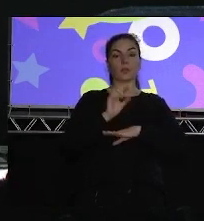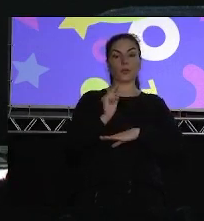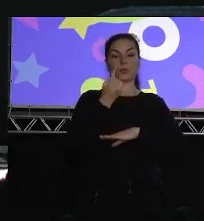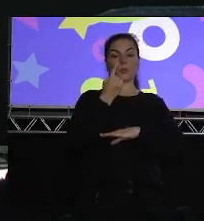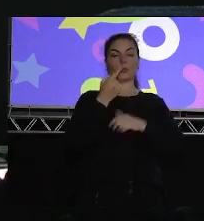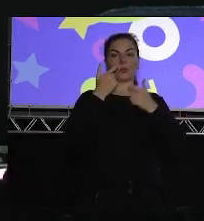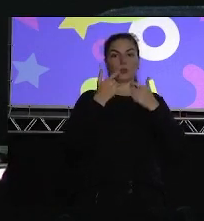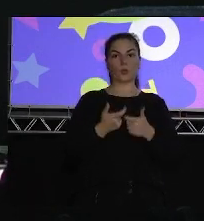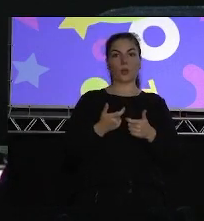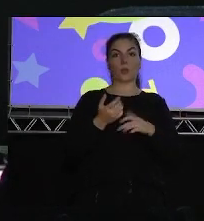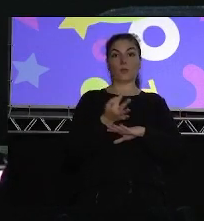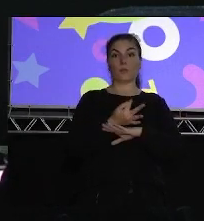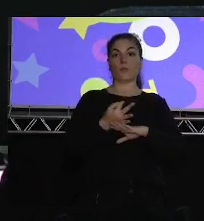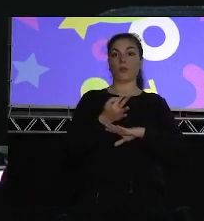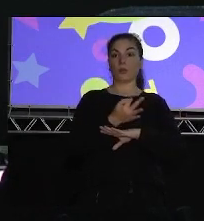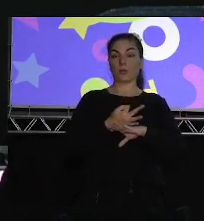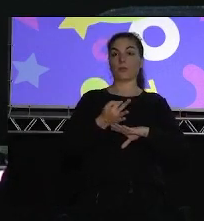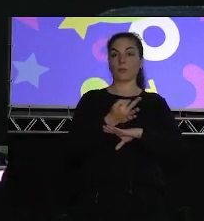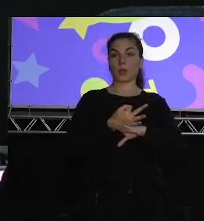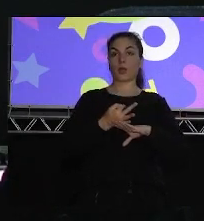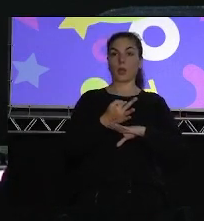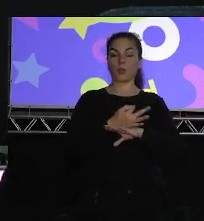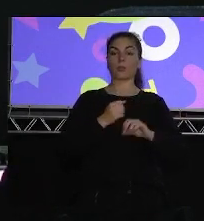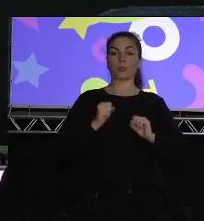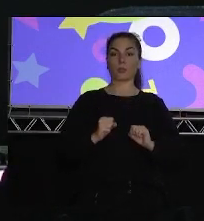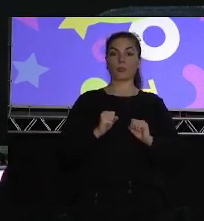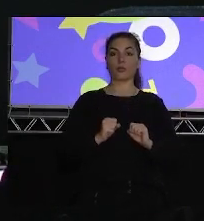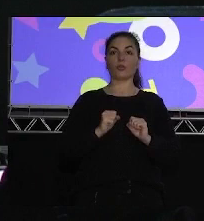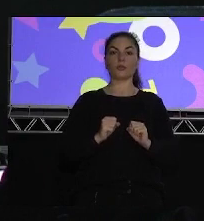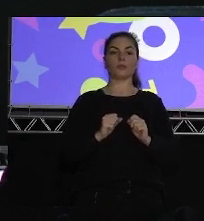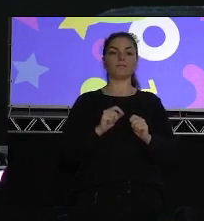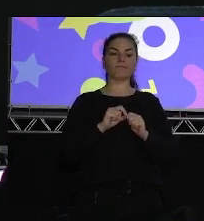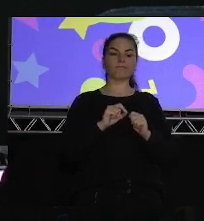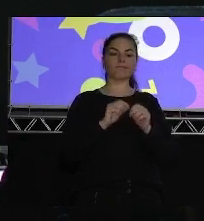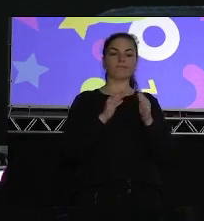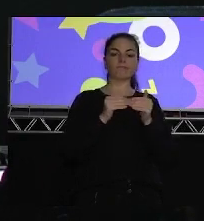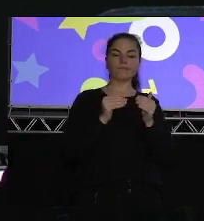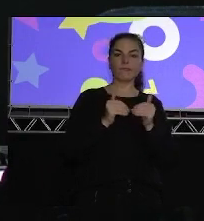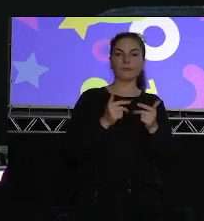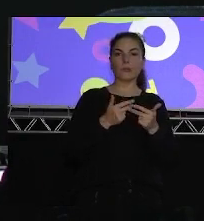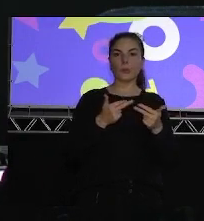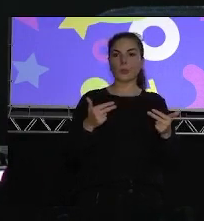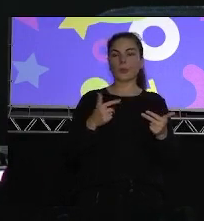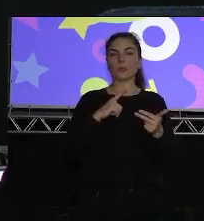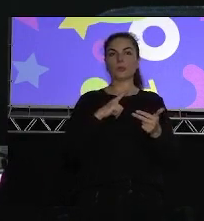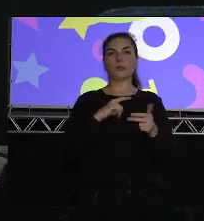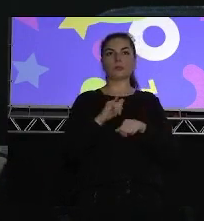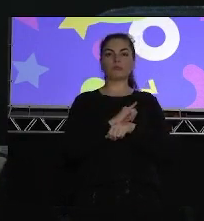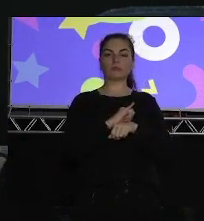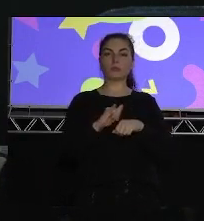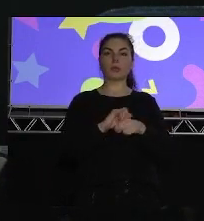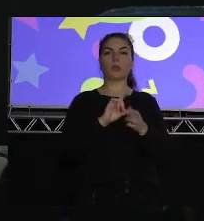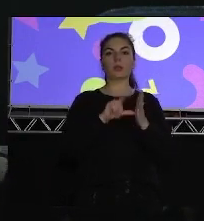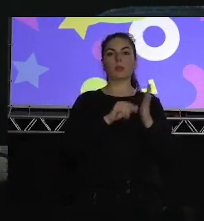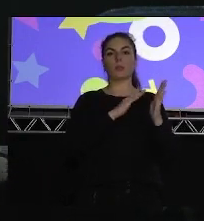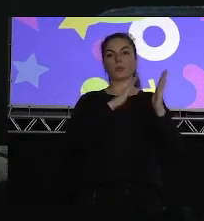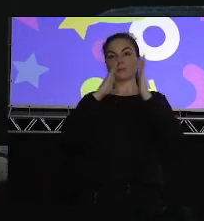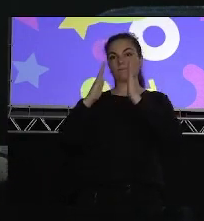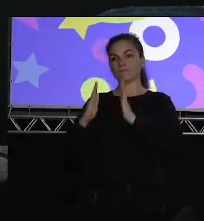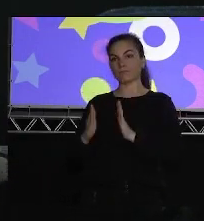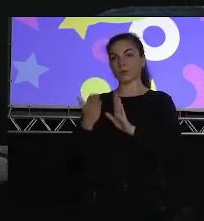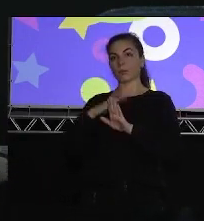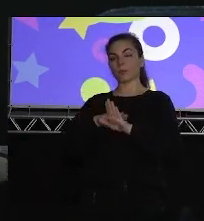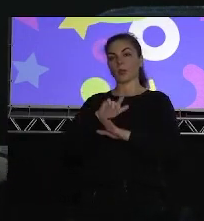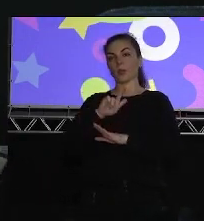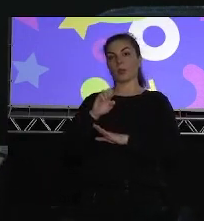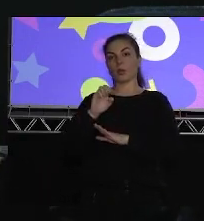e formal para você poder fazer a requisição, a proposta de iniciativas de trabalho. Depois tem um backlog estratégico,